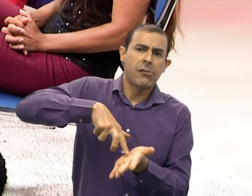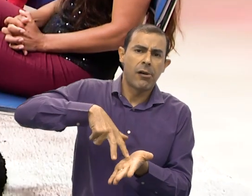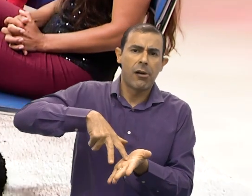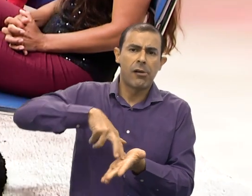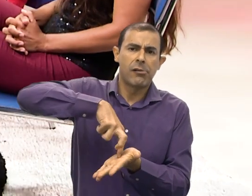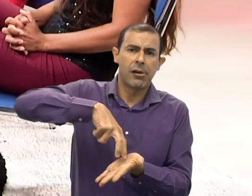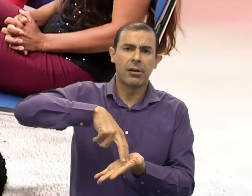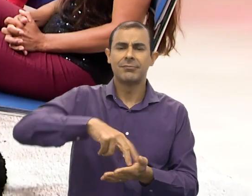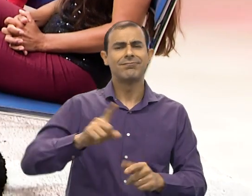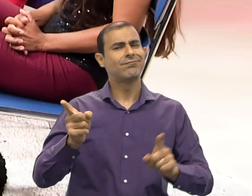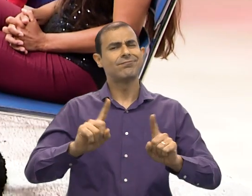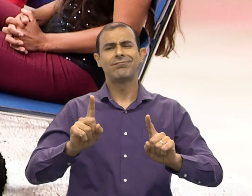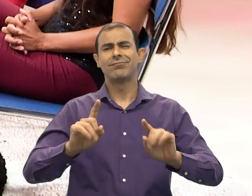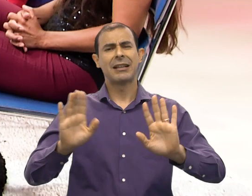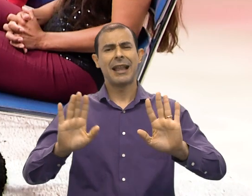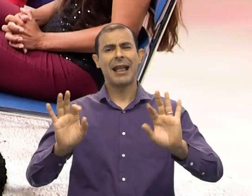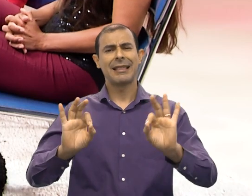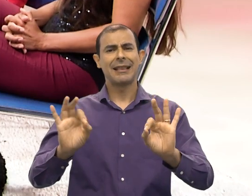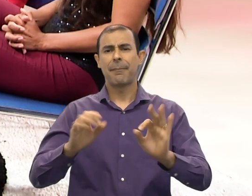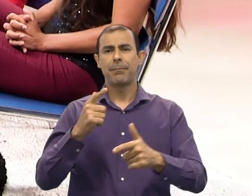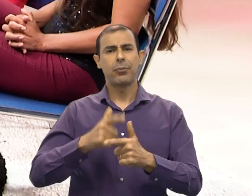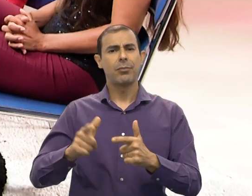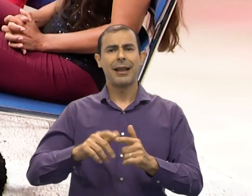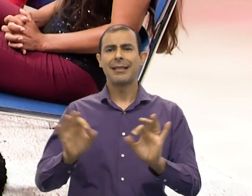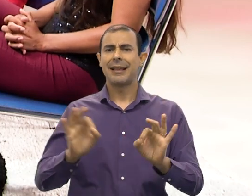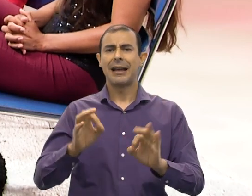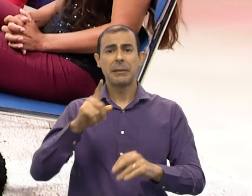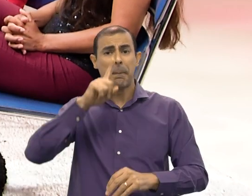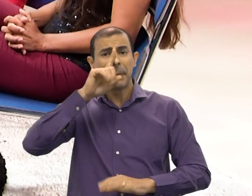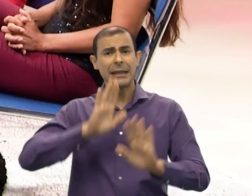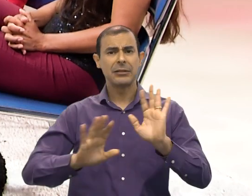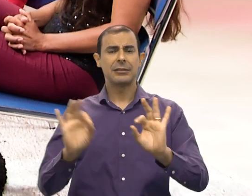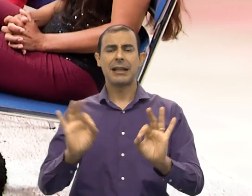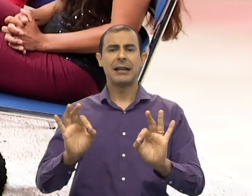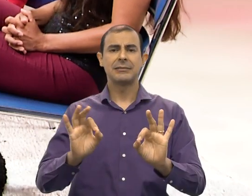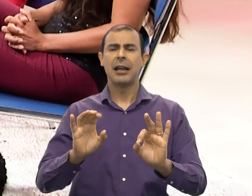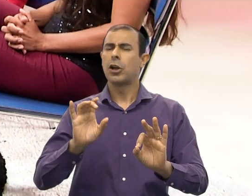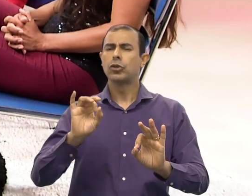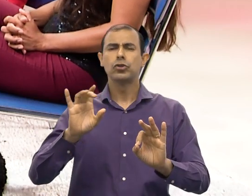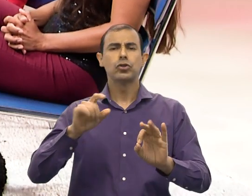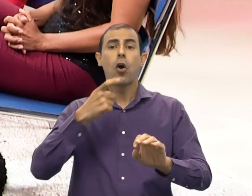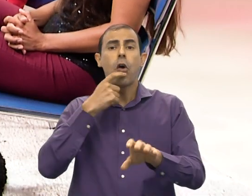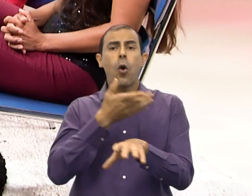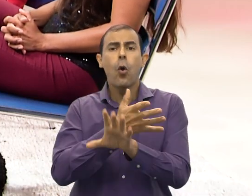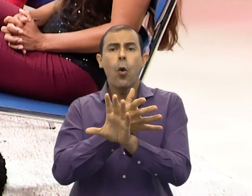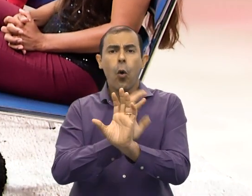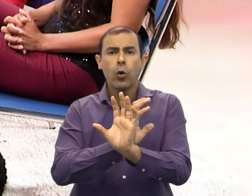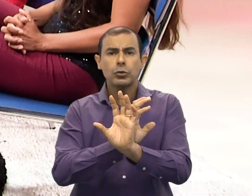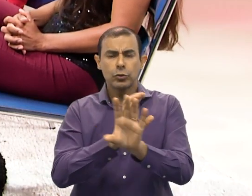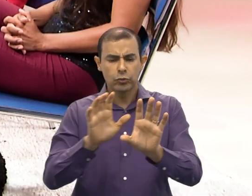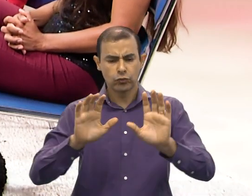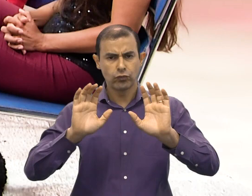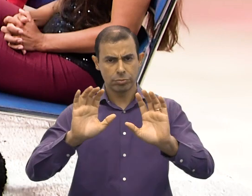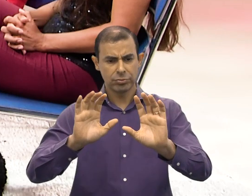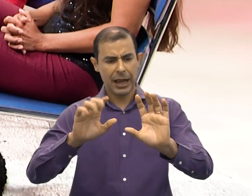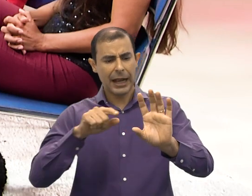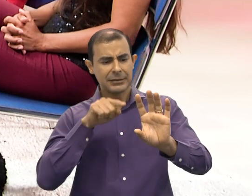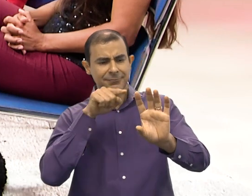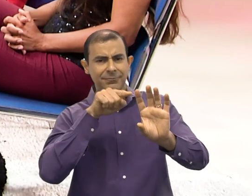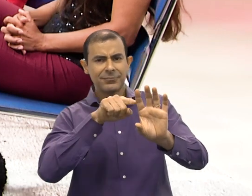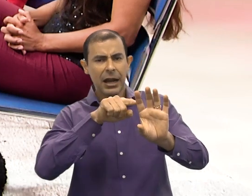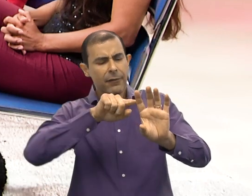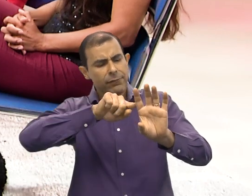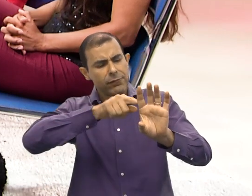único processo invasivo é esse furinho com agulha no osso da bacia. E para que esse processo aconteça